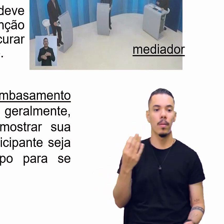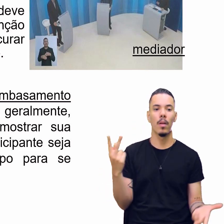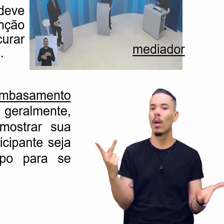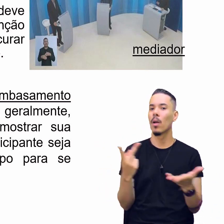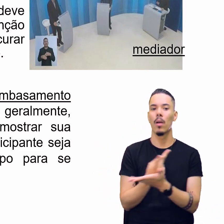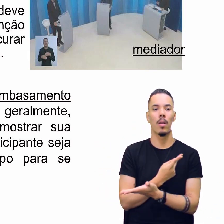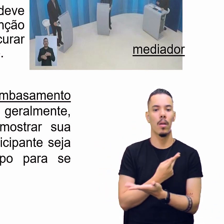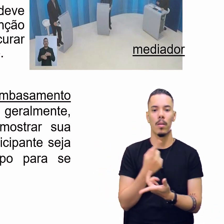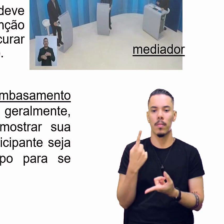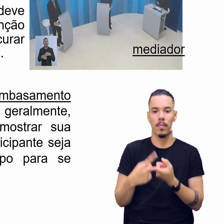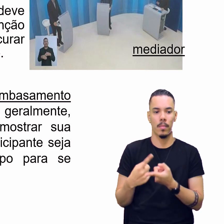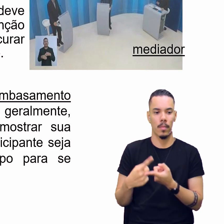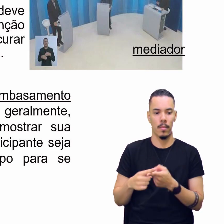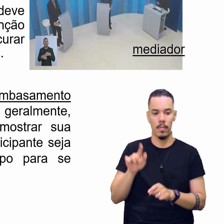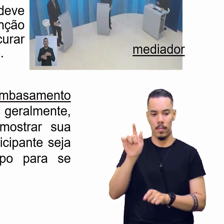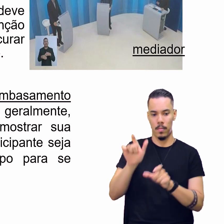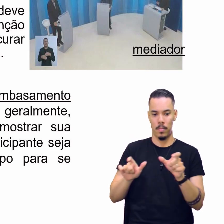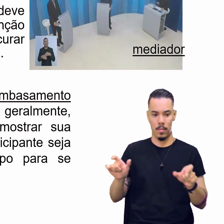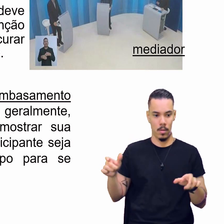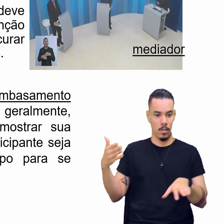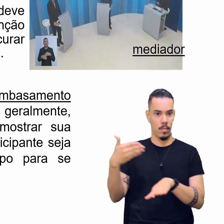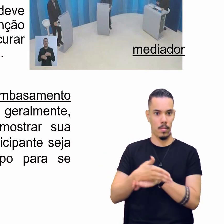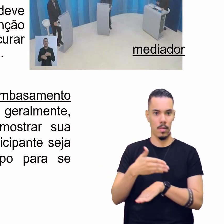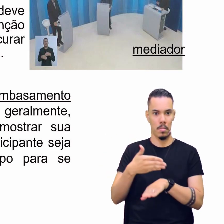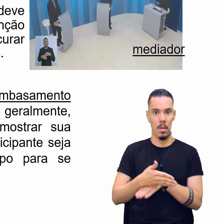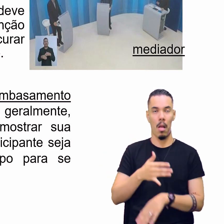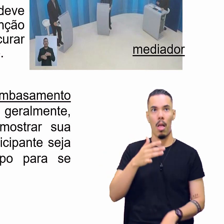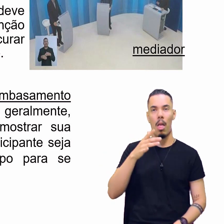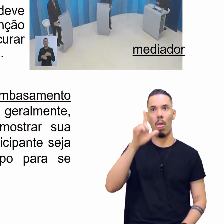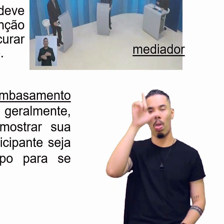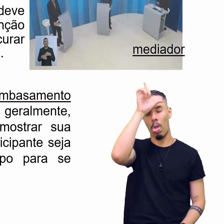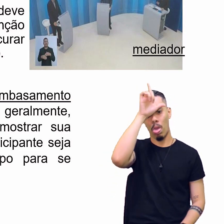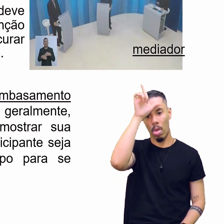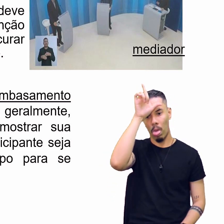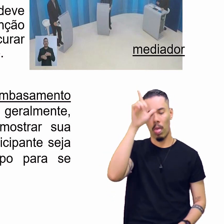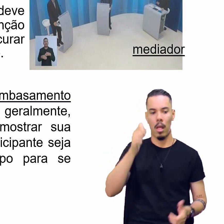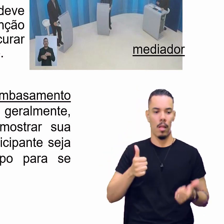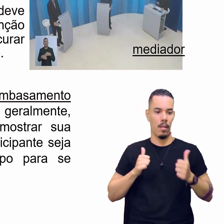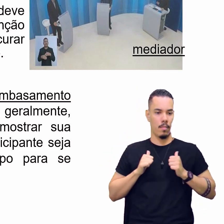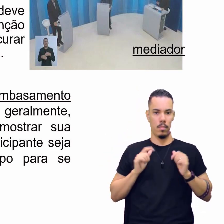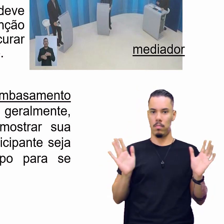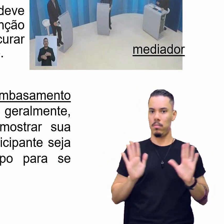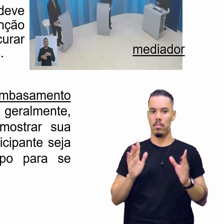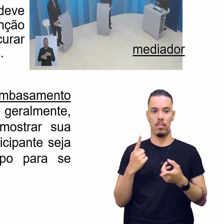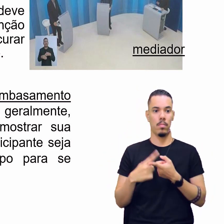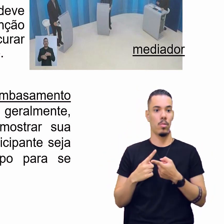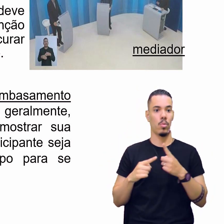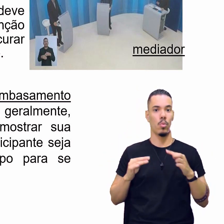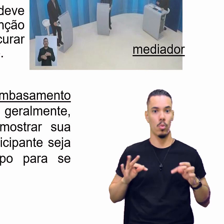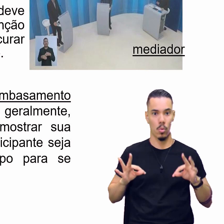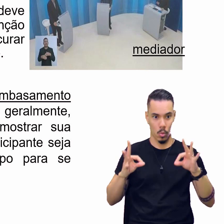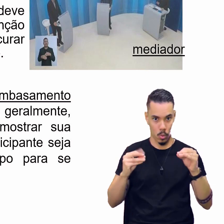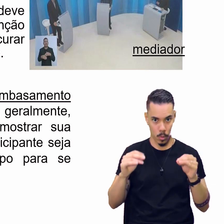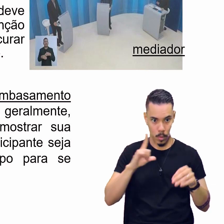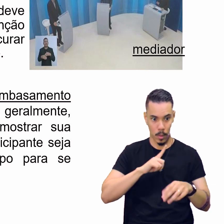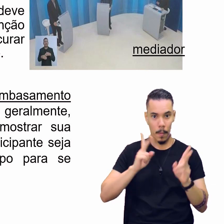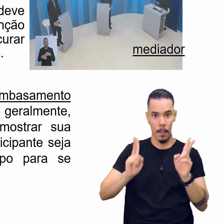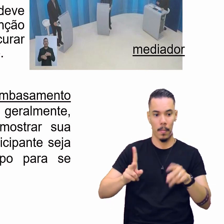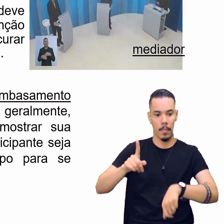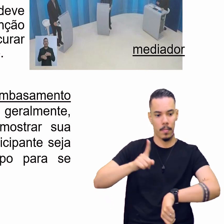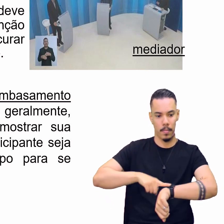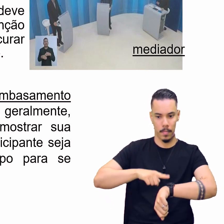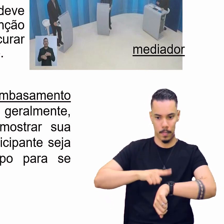que nenhum participante seja lesado, pois todos têm o mesmo tempo para se